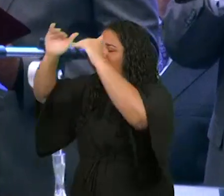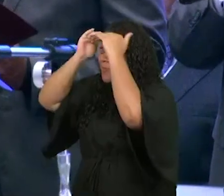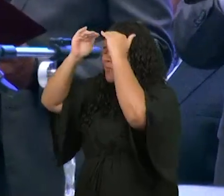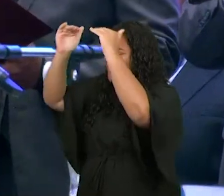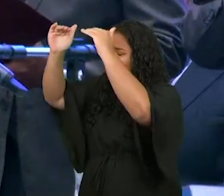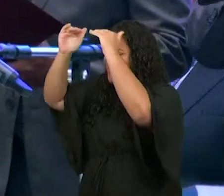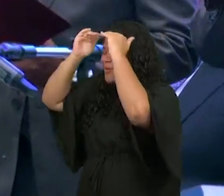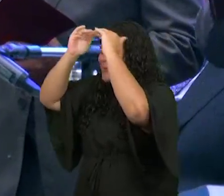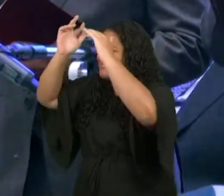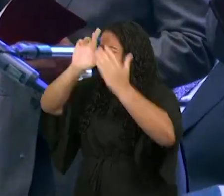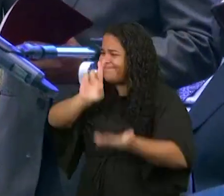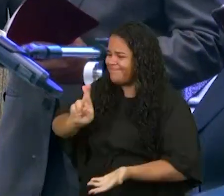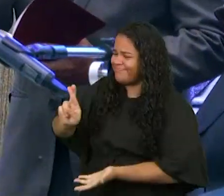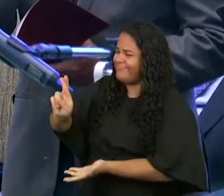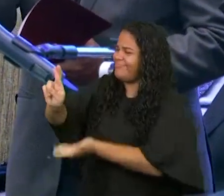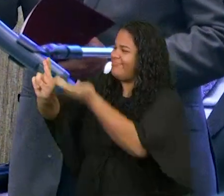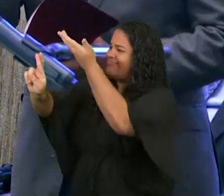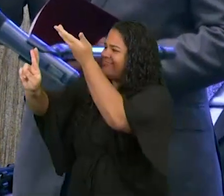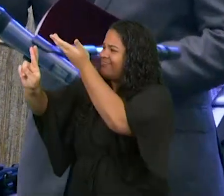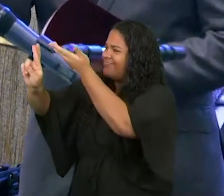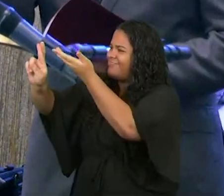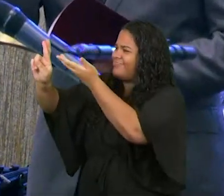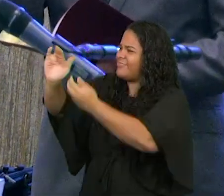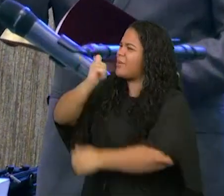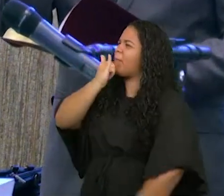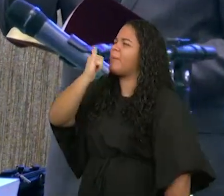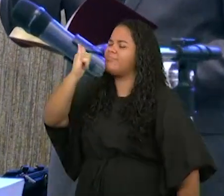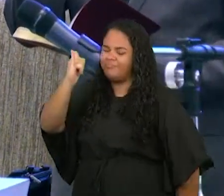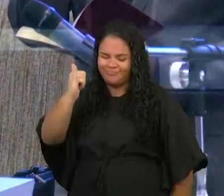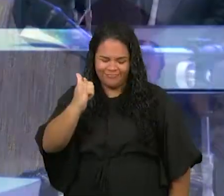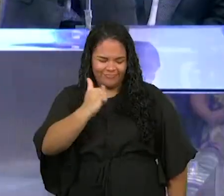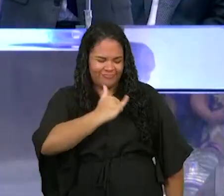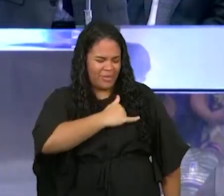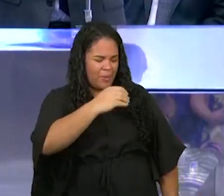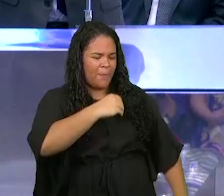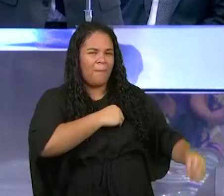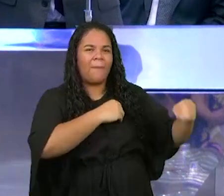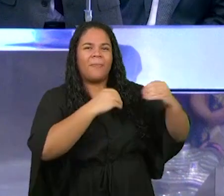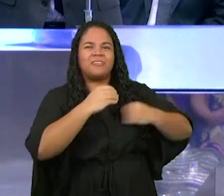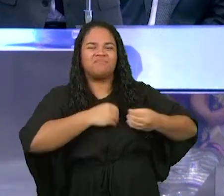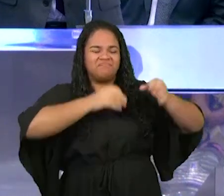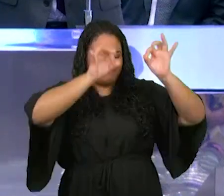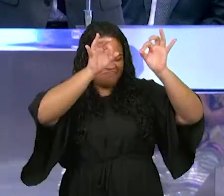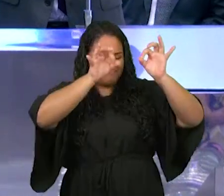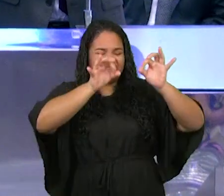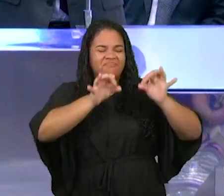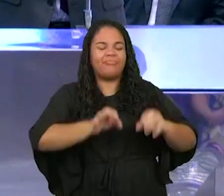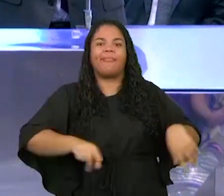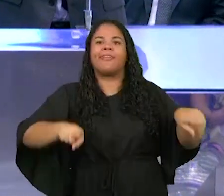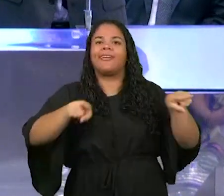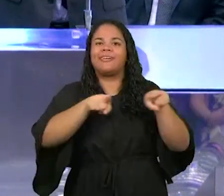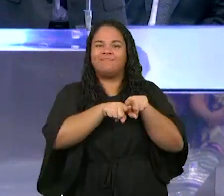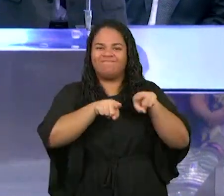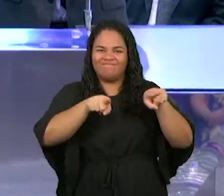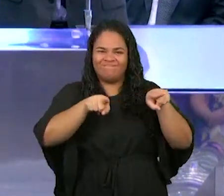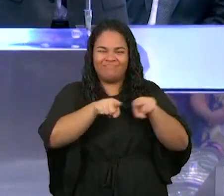luz, tu não somente perdoa, purificas também, ó Jesus, diga.